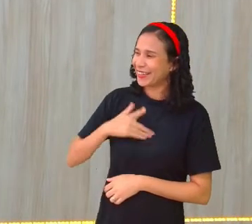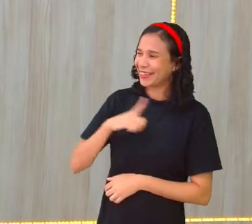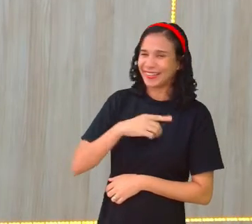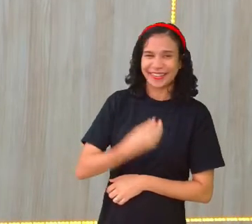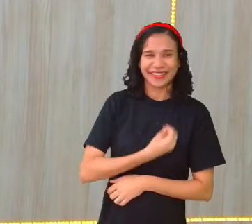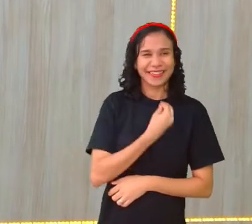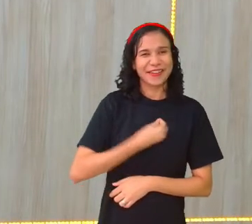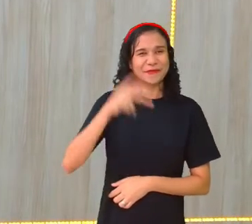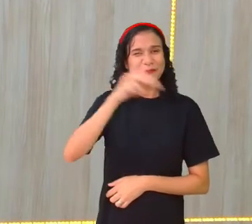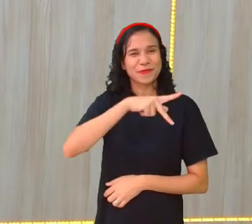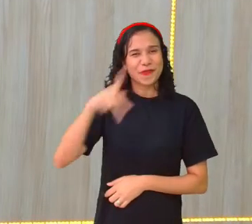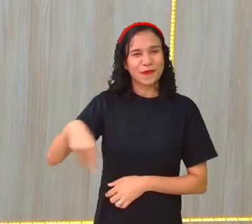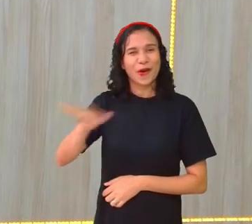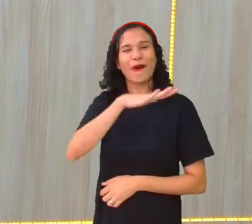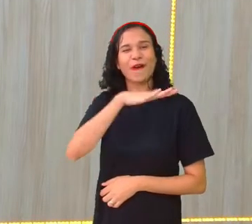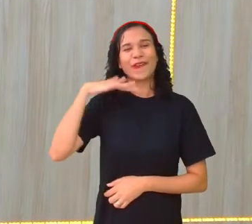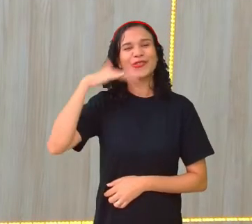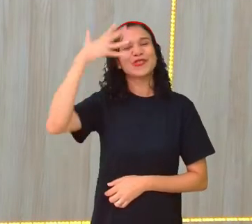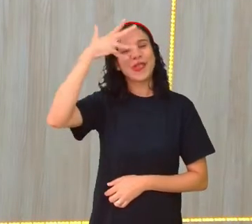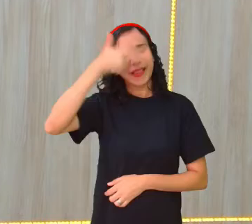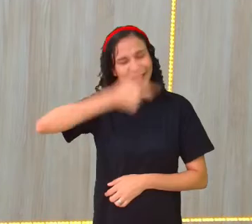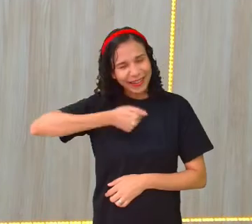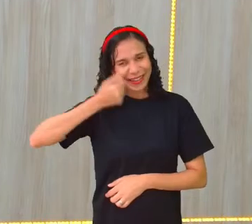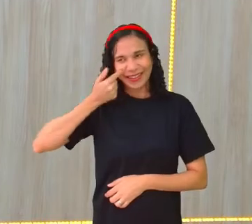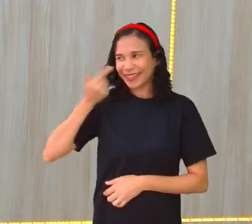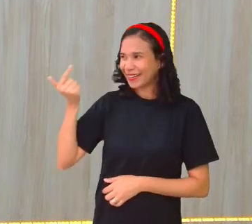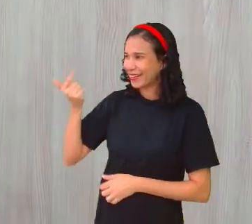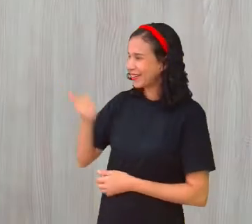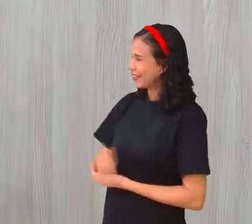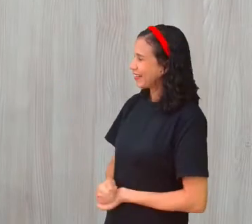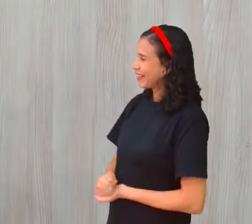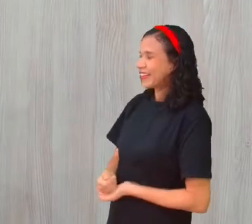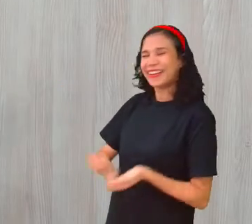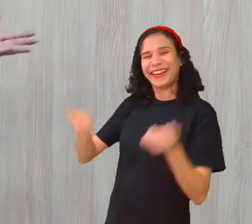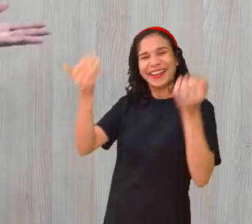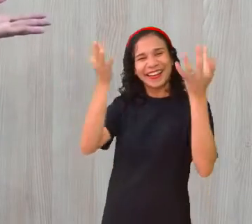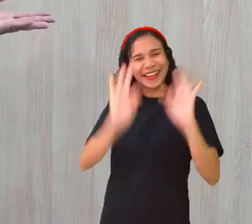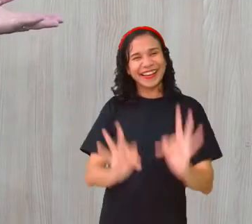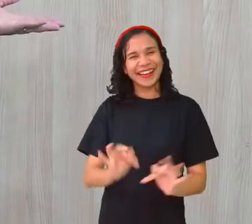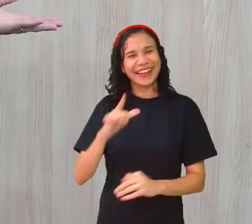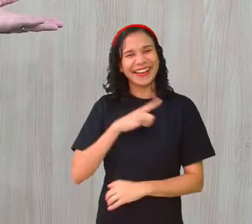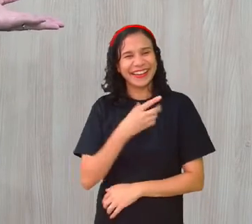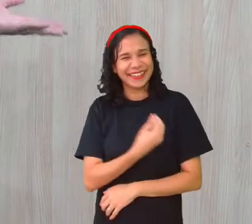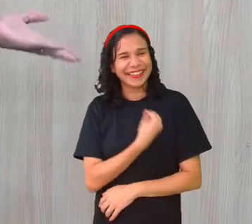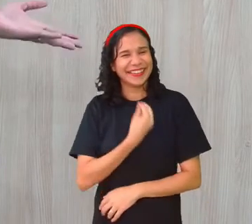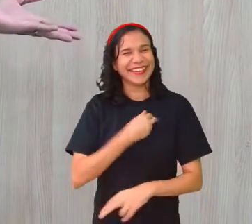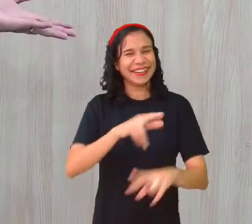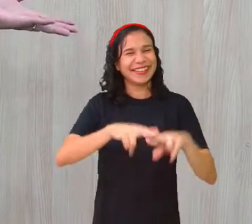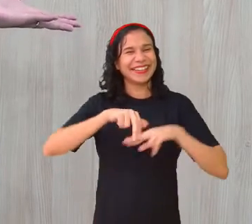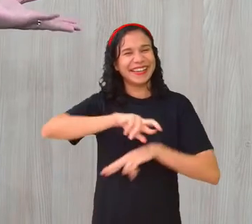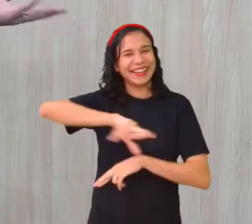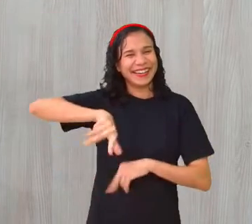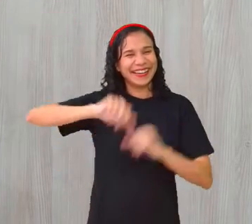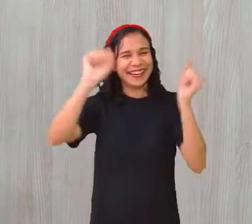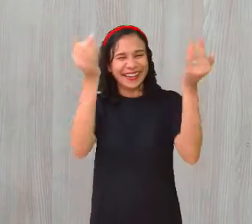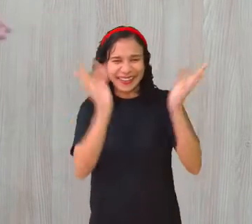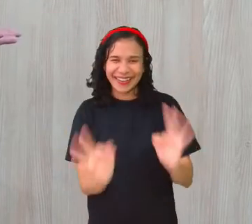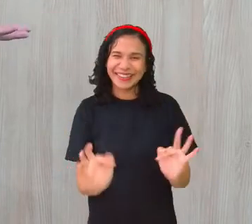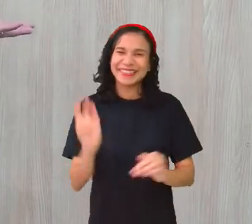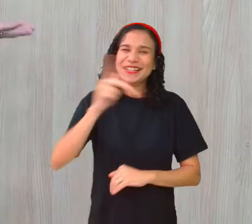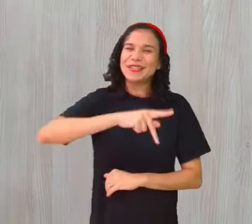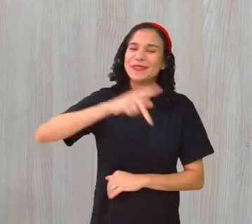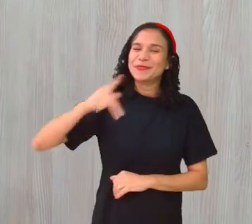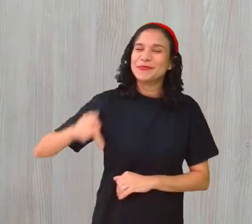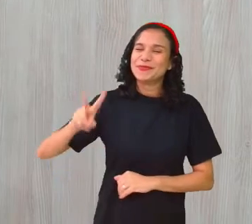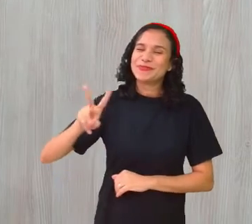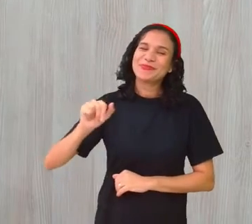presença do rostinho lindo, Ô, olha rapaz, aí. eu que estou aqui feliz, né? Olha aí, ó. Por que eu não estaria feliz, né? Professora